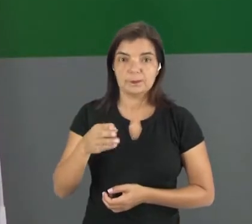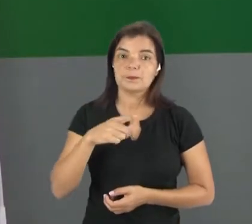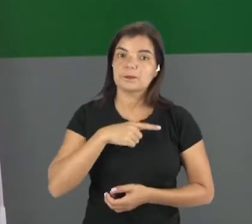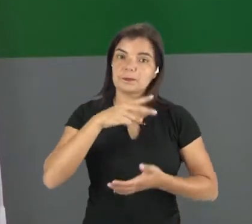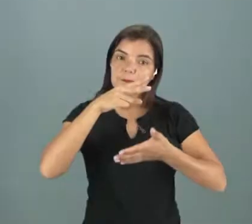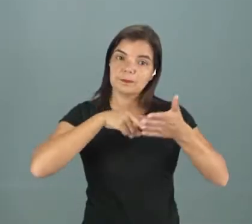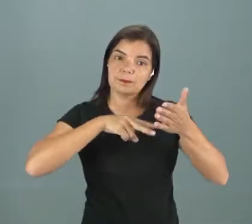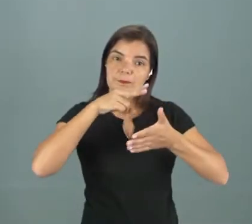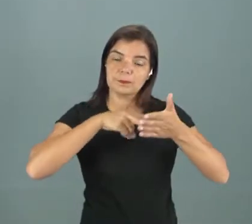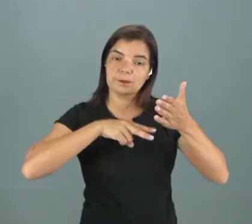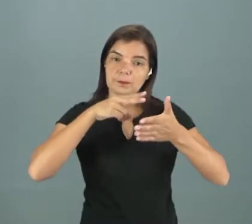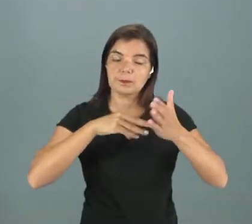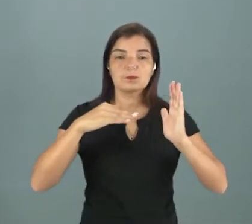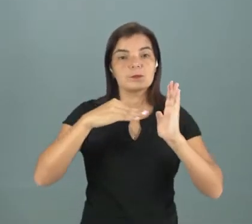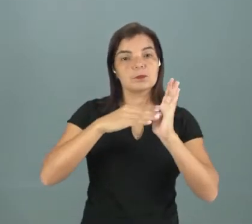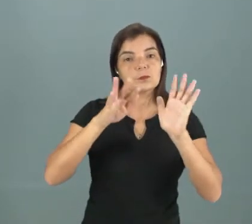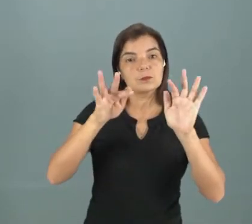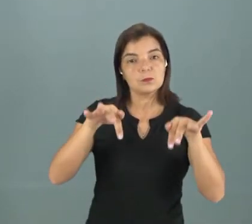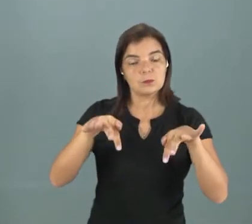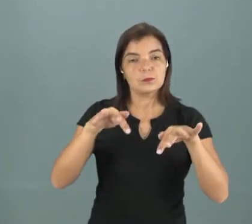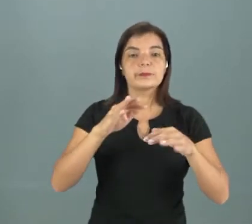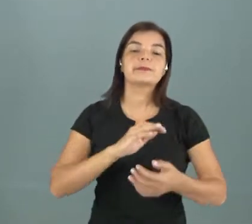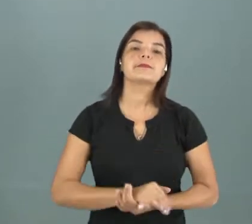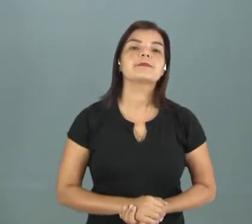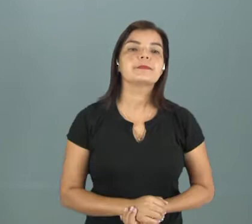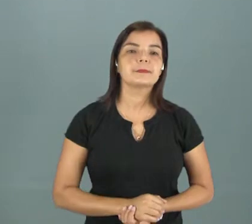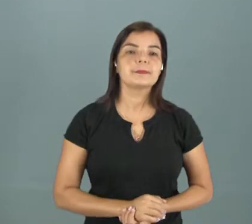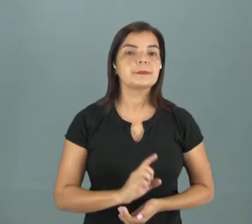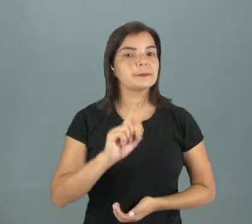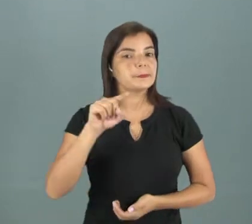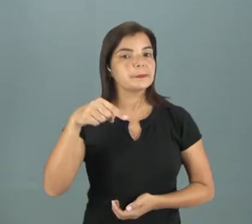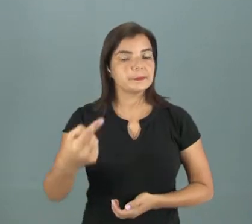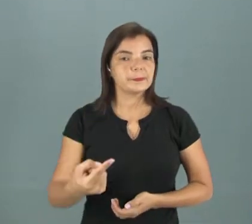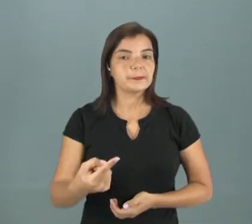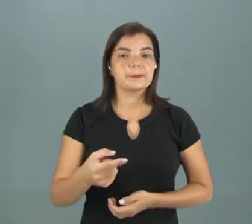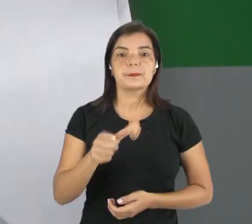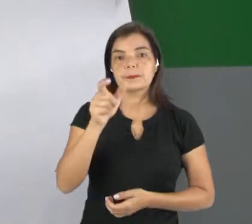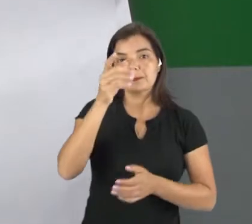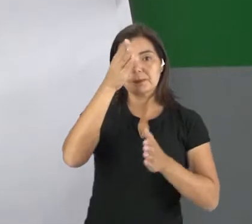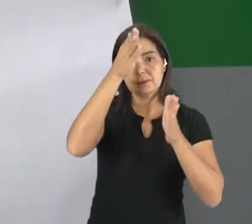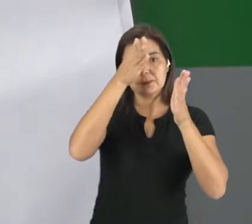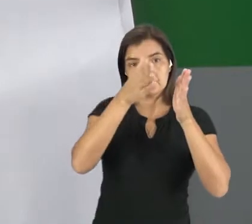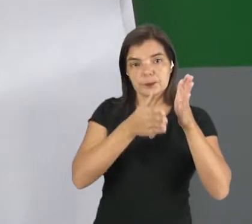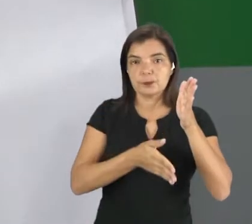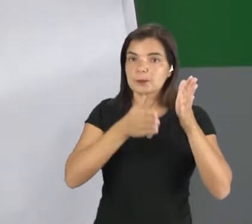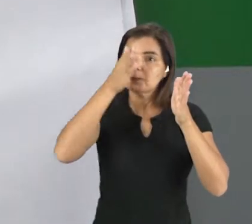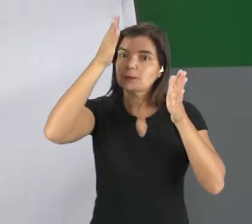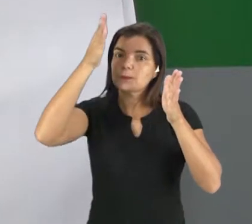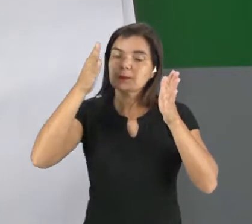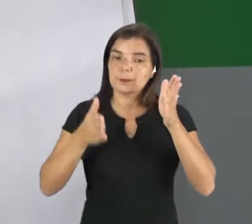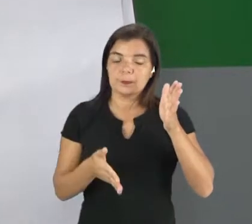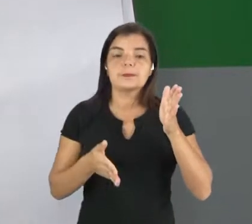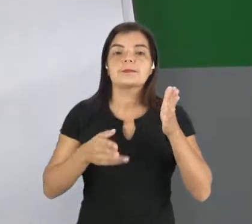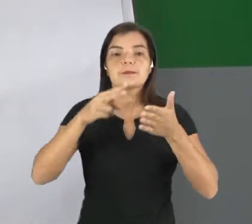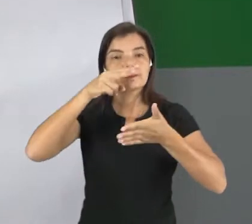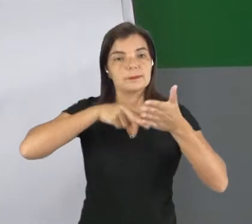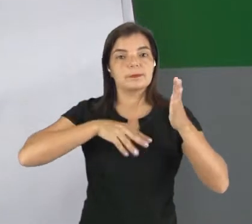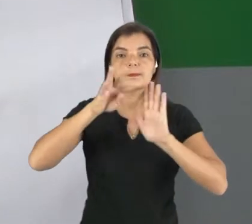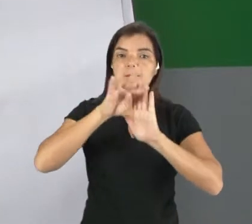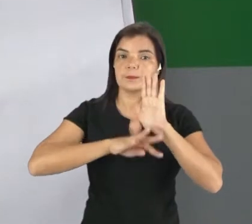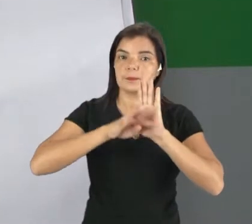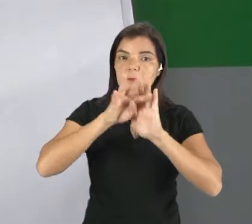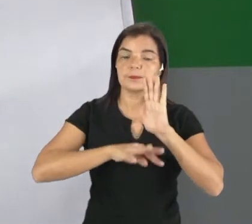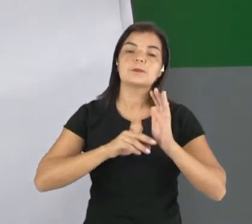faz a leitura dessa forma até o final aqui, e depois vamos para essa aqui, ó. É dessa forma que é feita a leitura desse